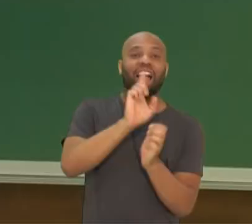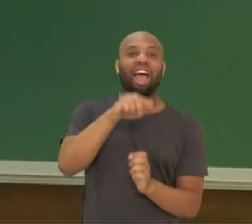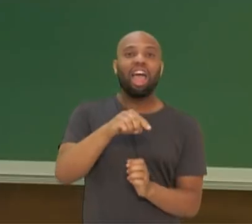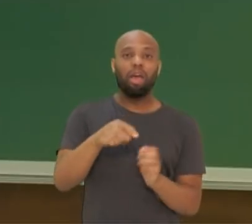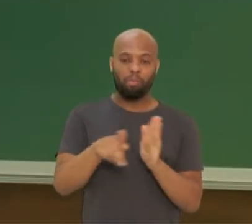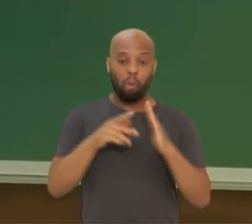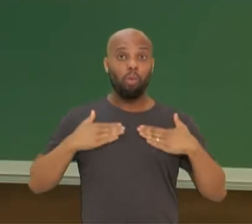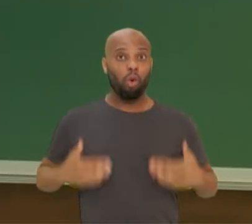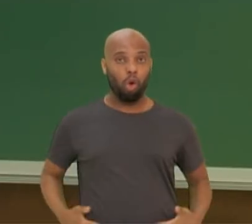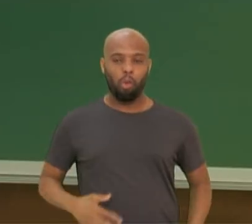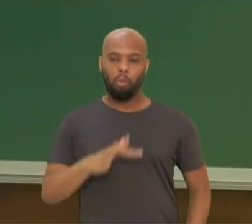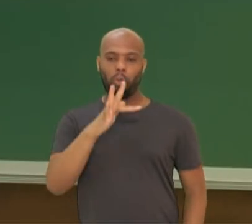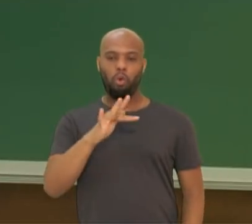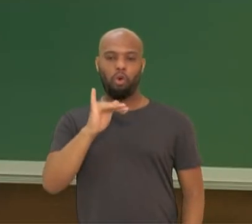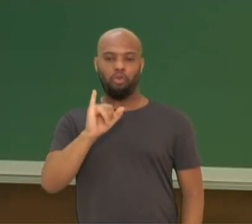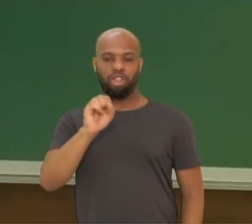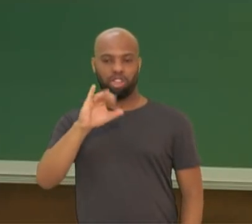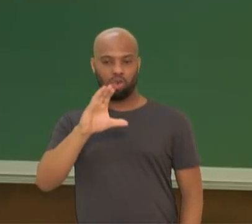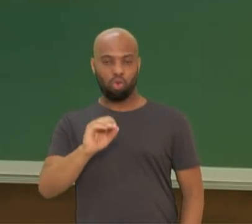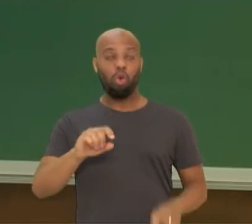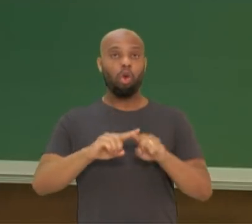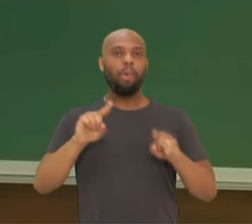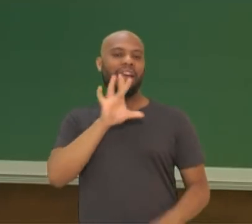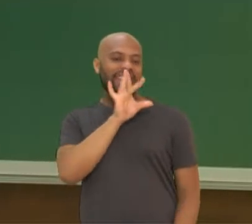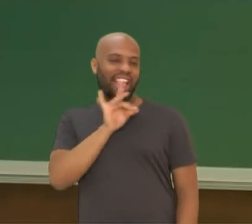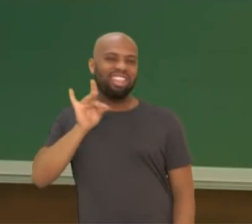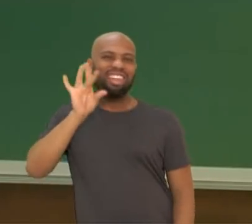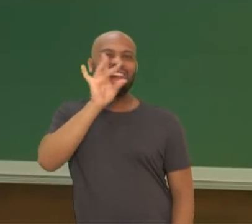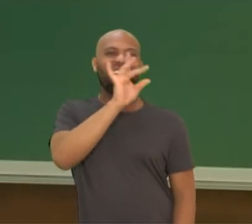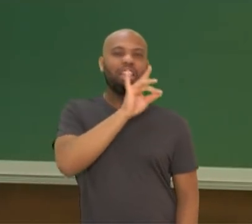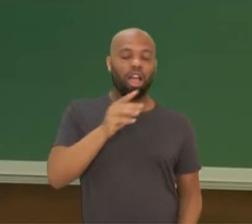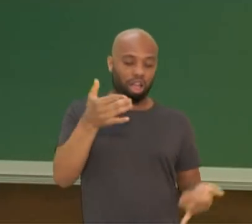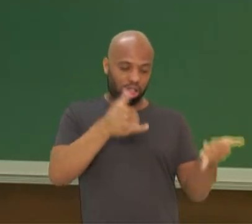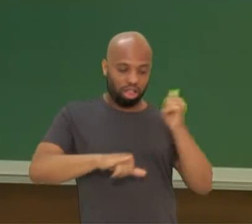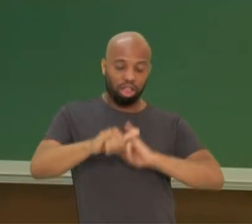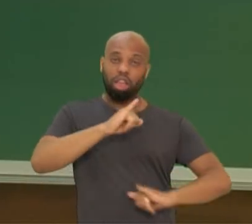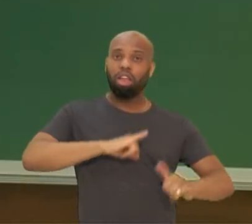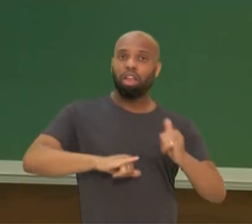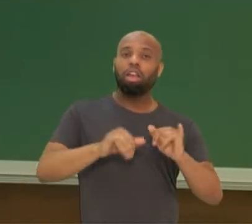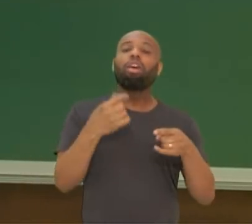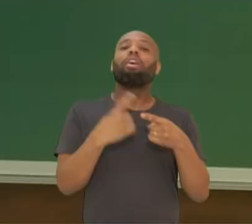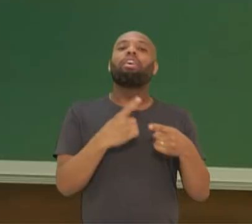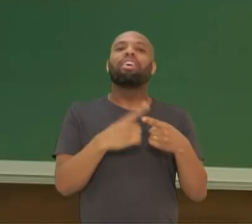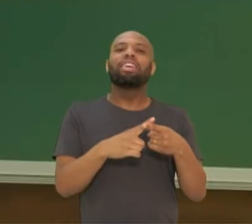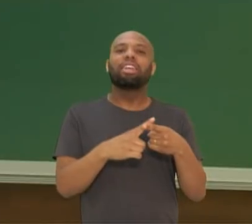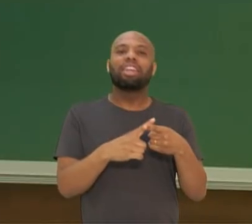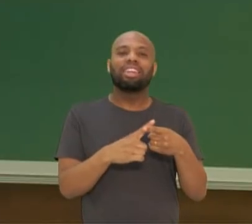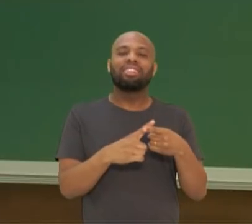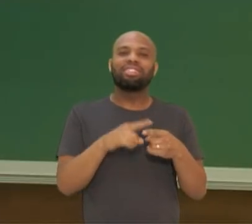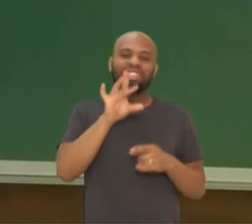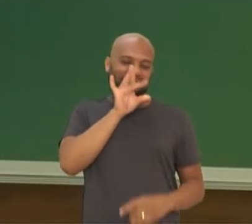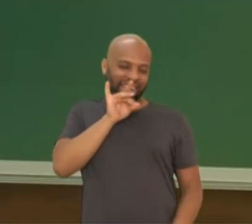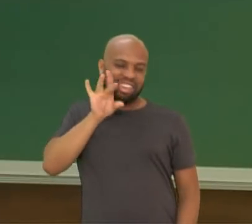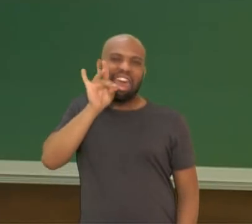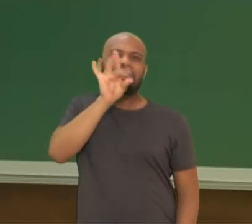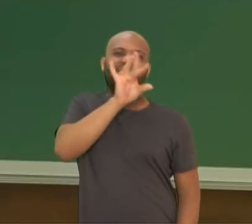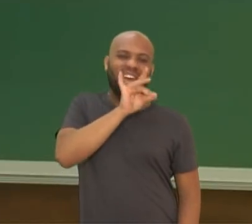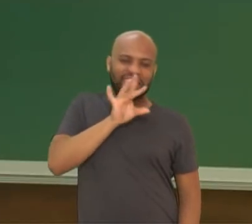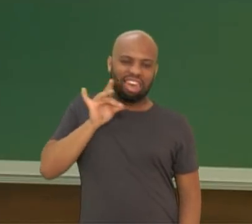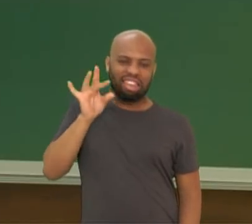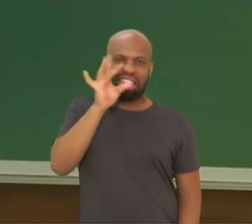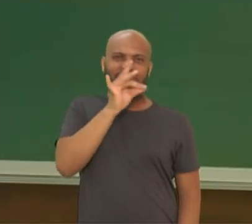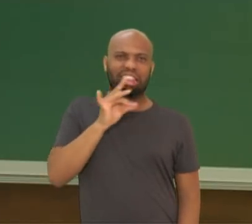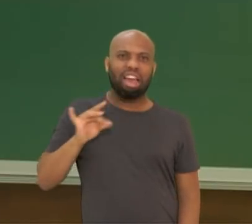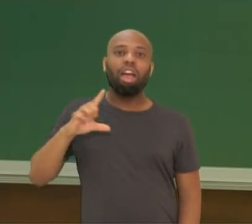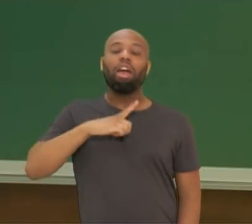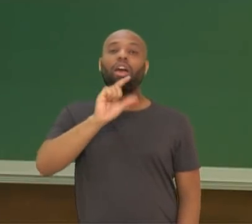E quando a gente fala da saliva, é uma ação química. Por quê? Porque na saliva, a gente logo vai